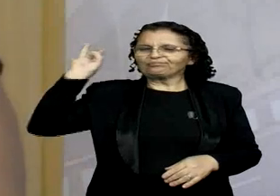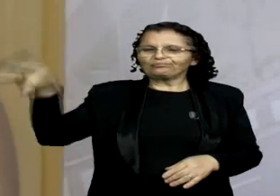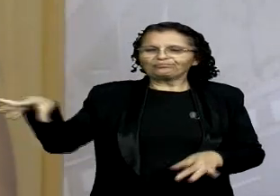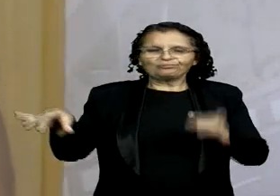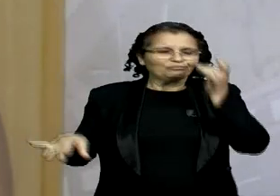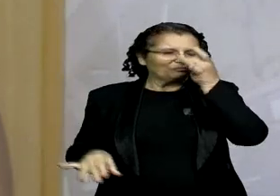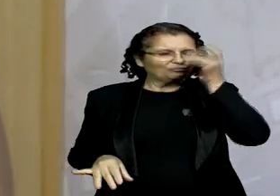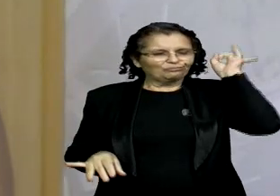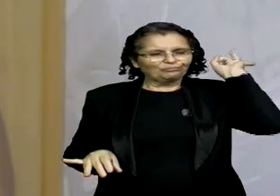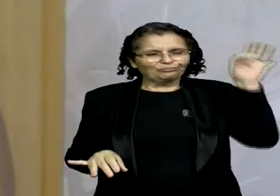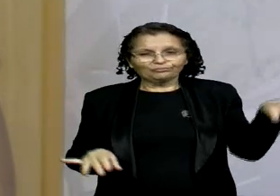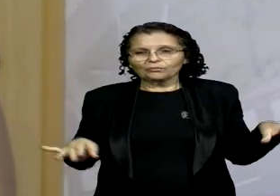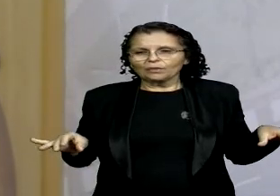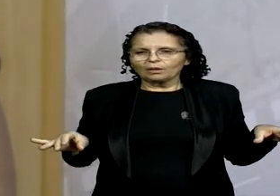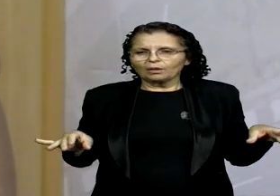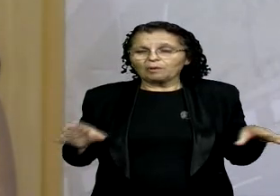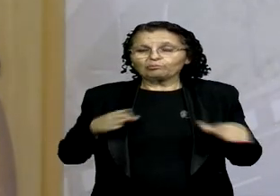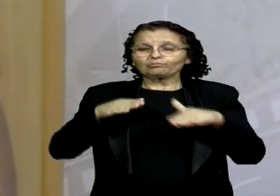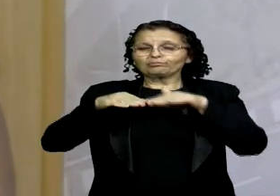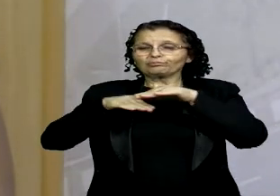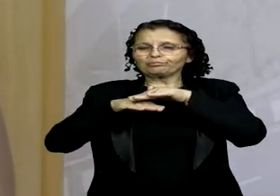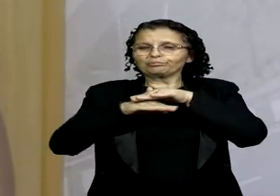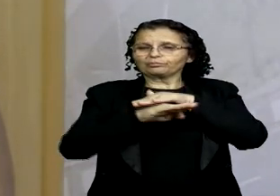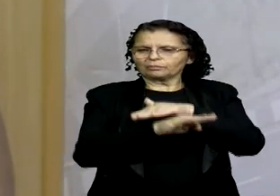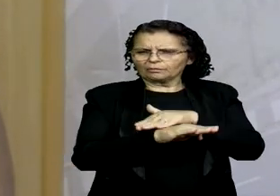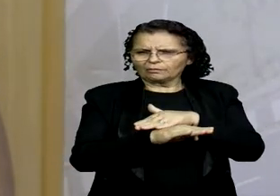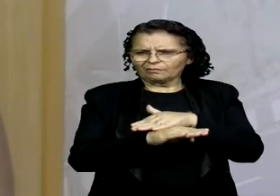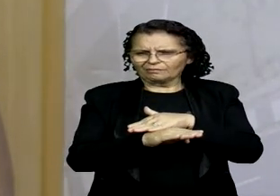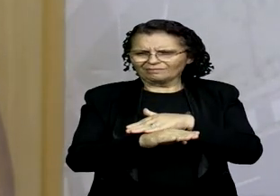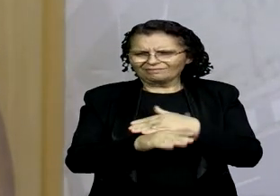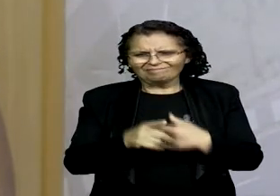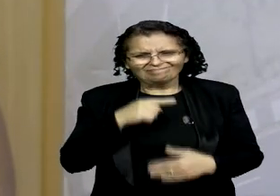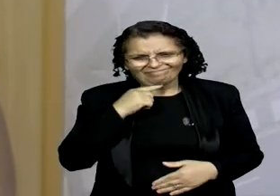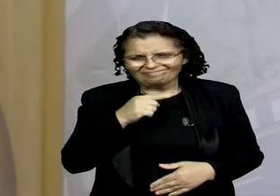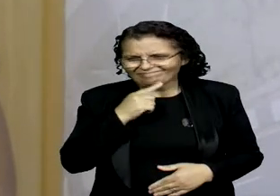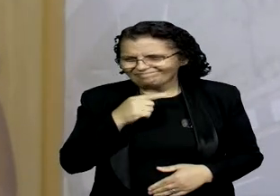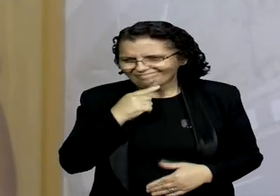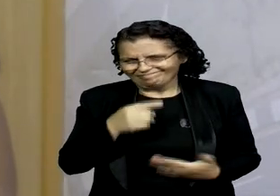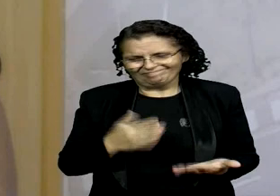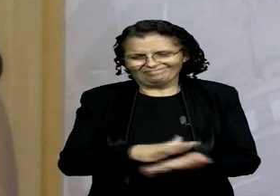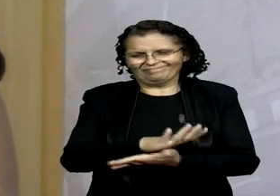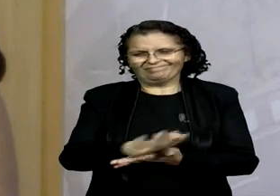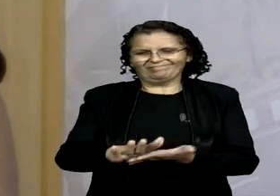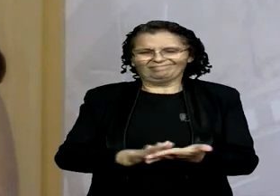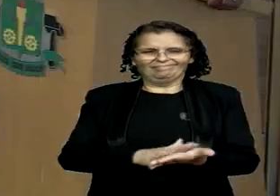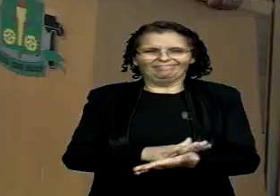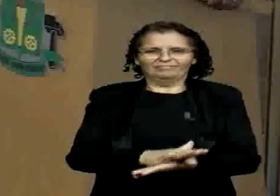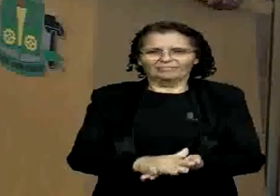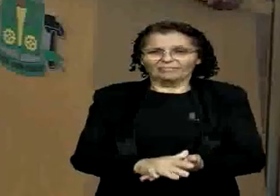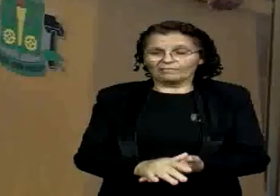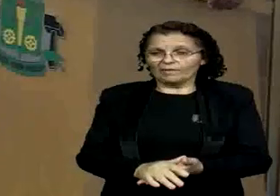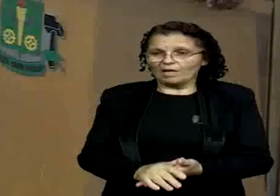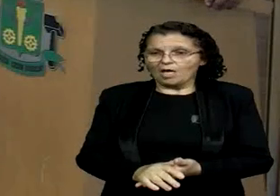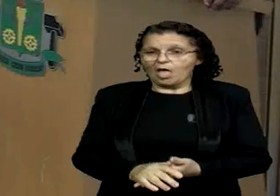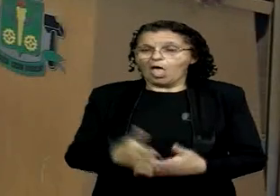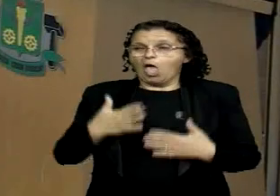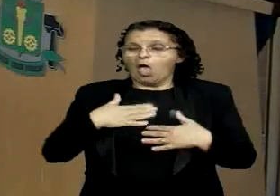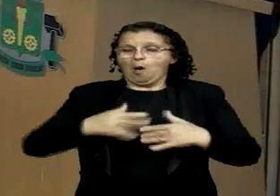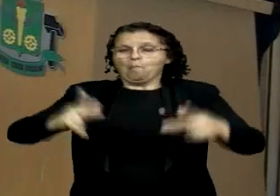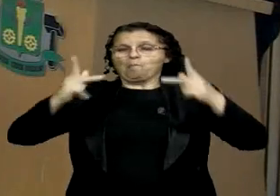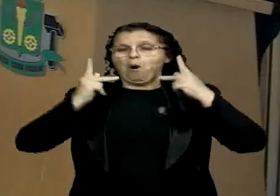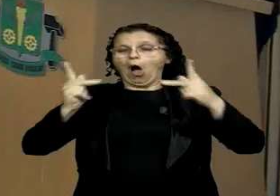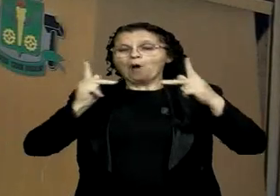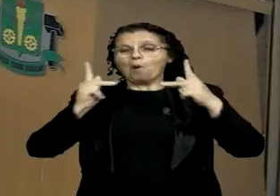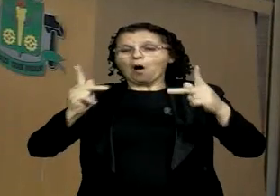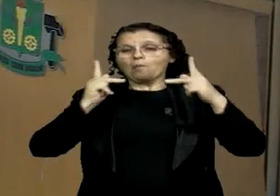dele. Não adianta. Não adianta nada. Pregar uma coisa e fazer outra